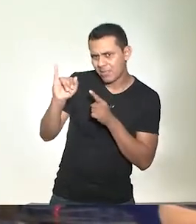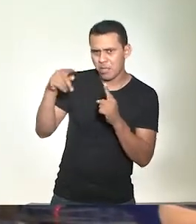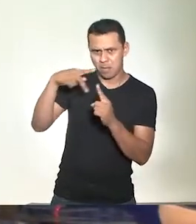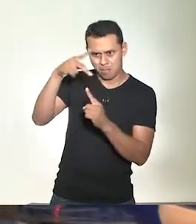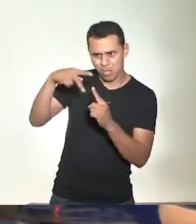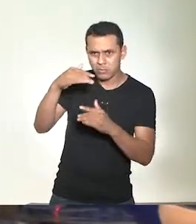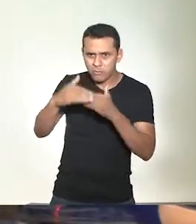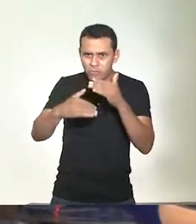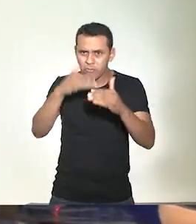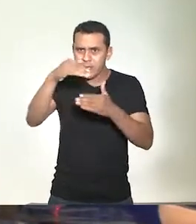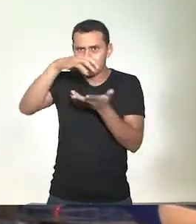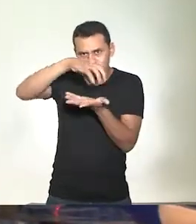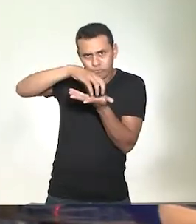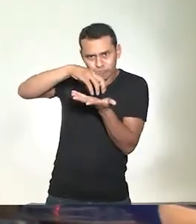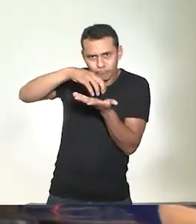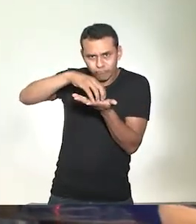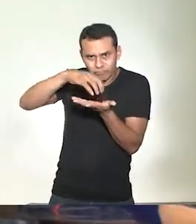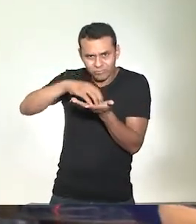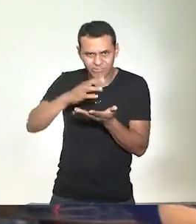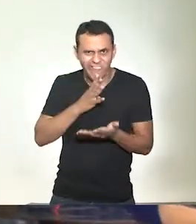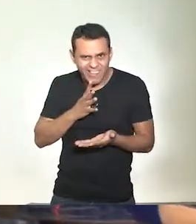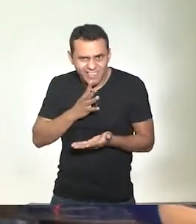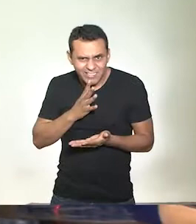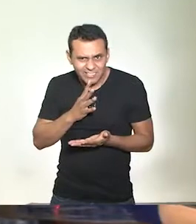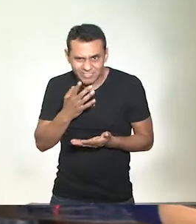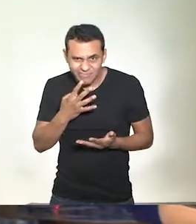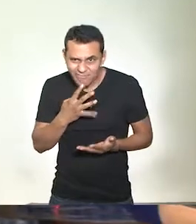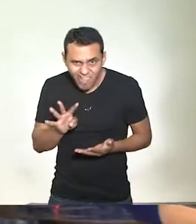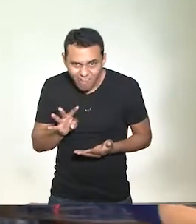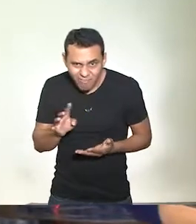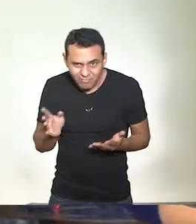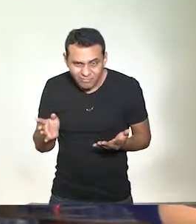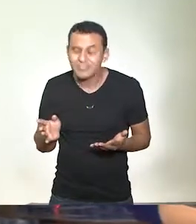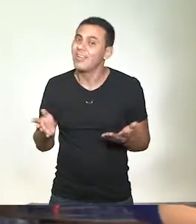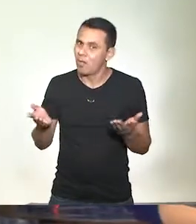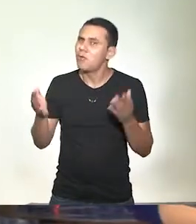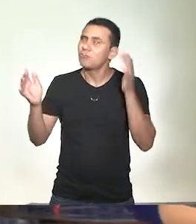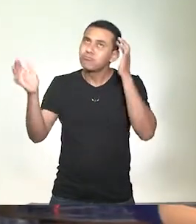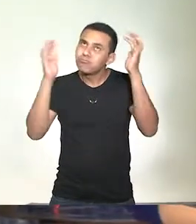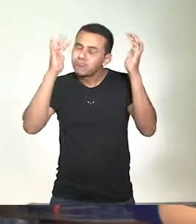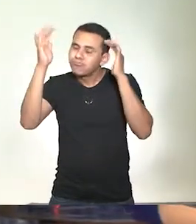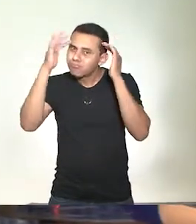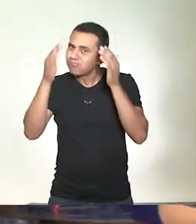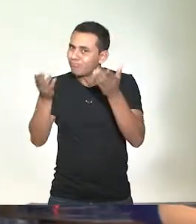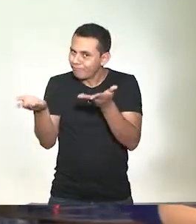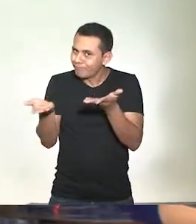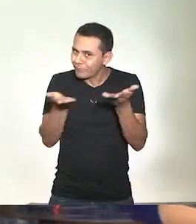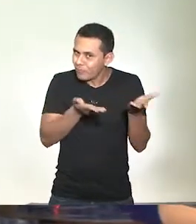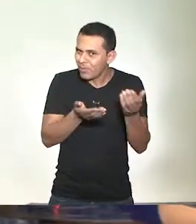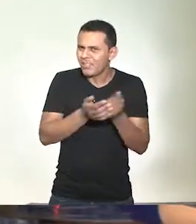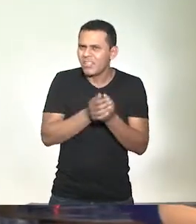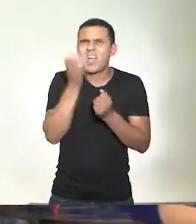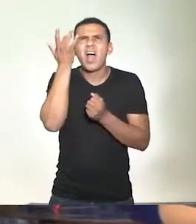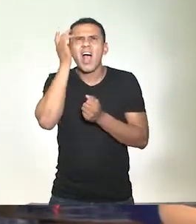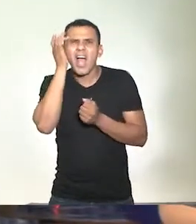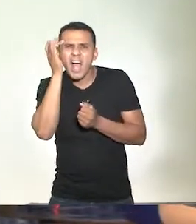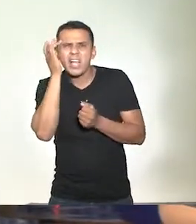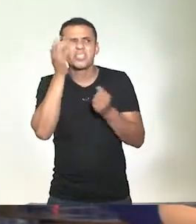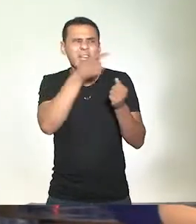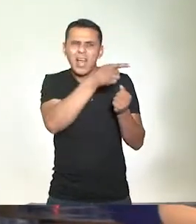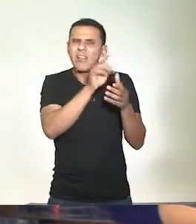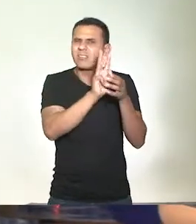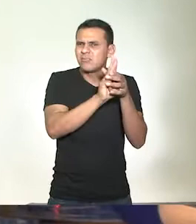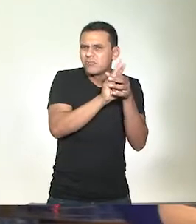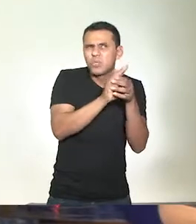institucional senão eu te proponho começar fazendo uma reflexão sabe quando achamos que algo poderia ser